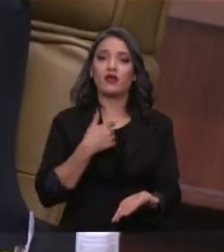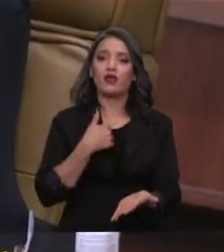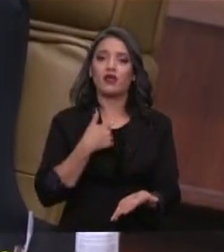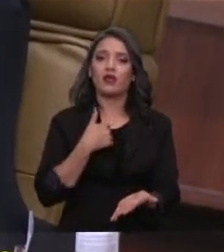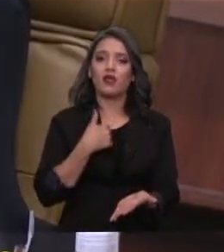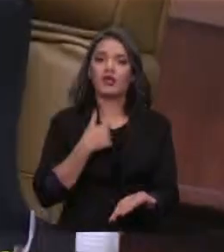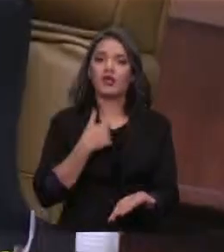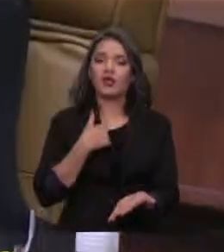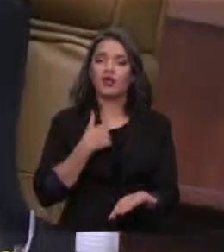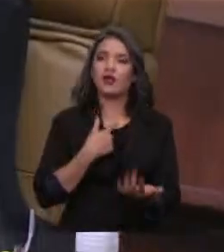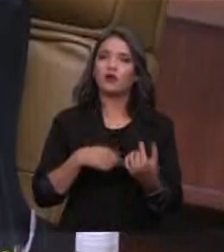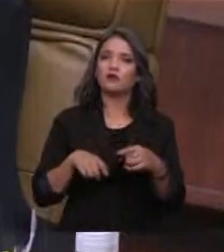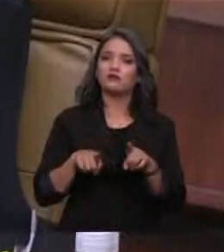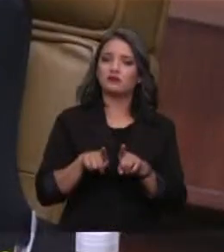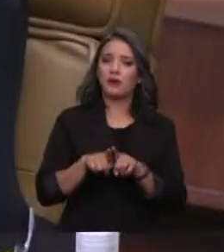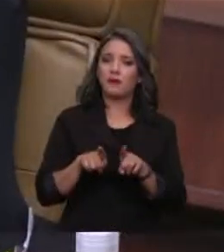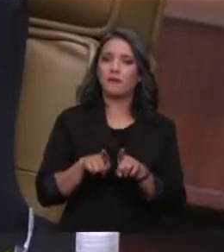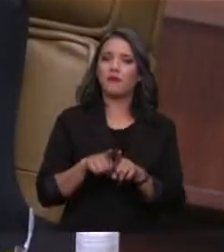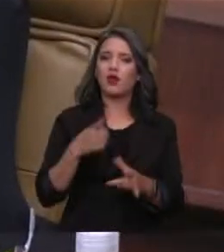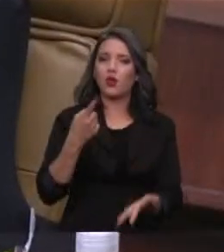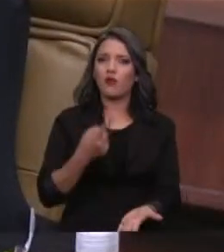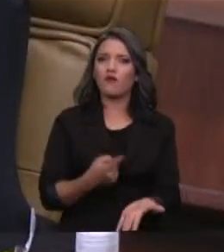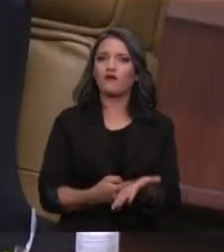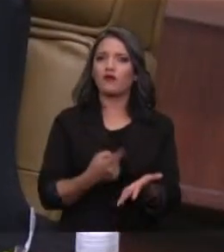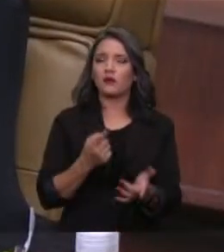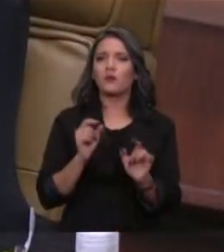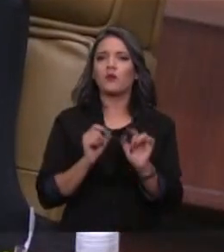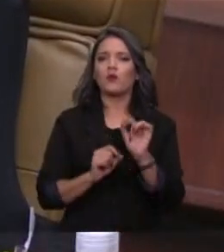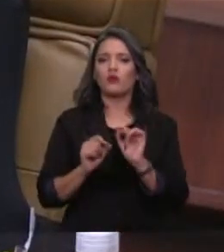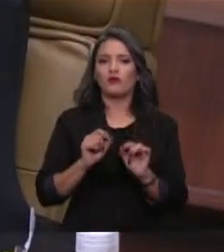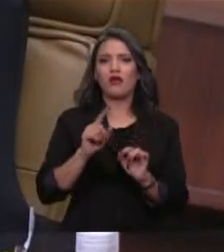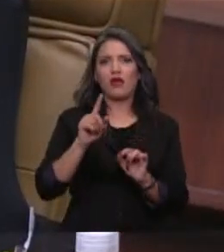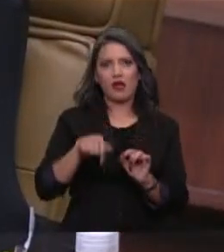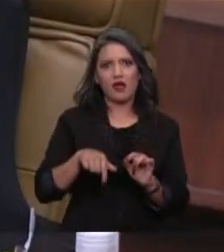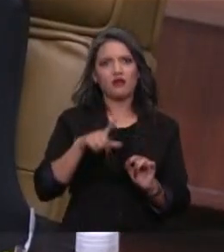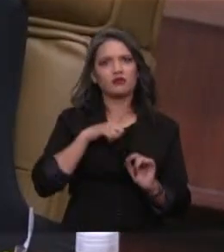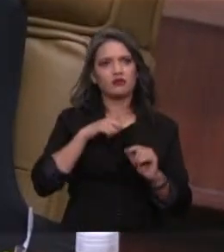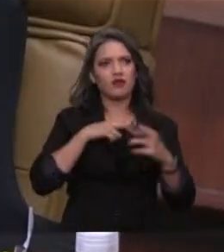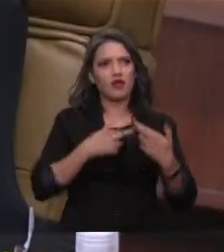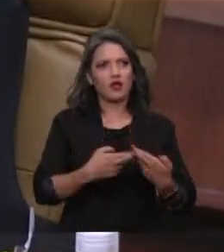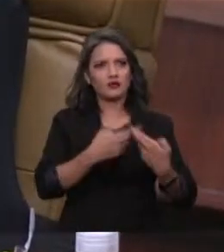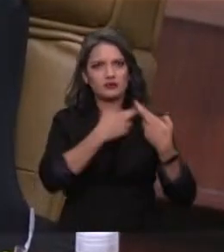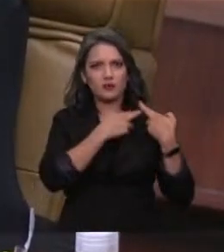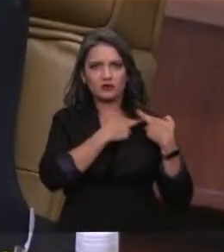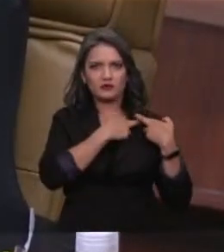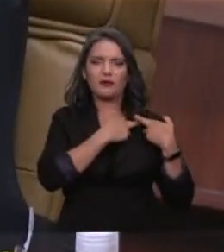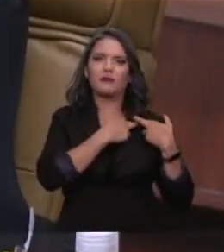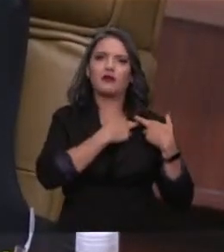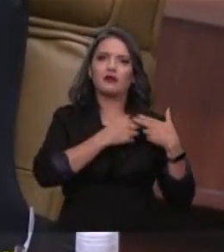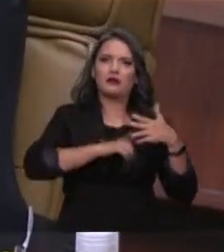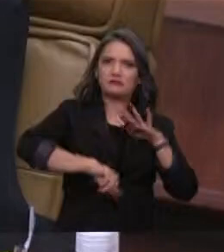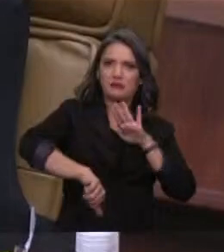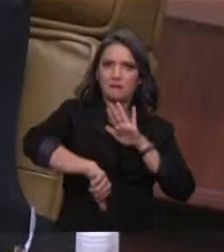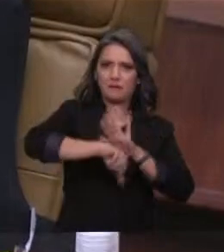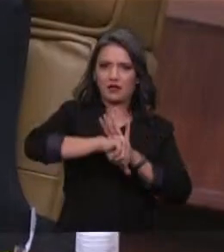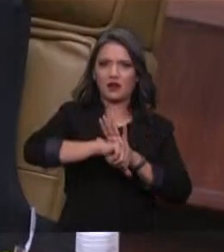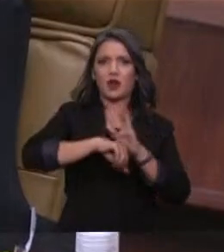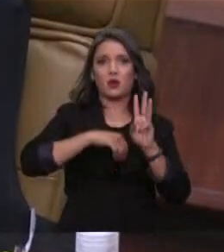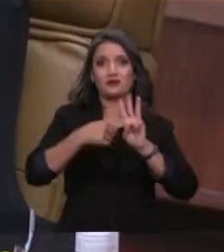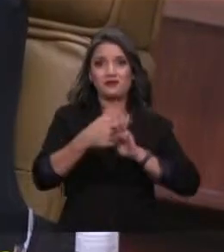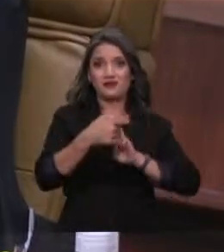nesse ponto confirmo, a tese da responsabilidade penal em relação aos três